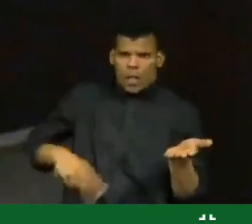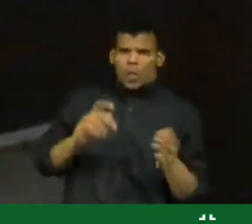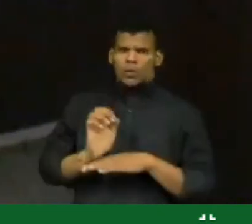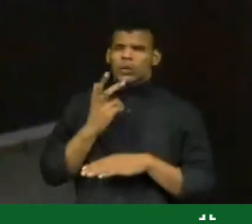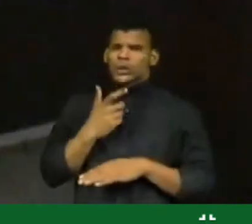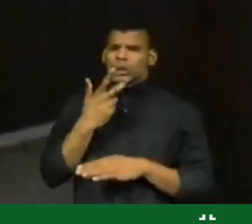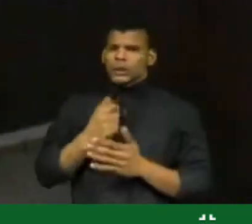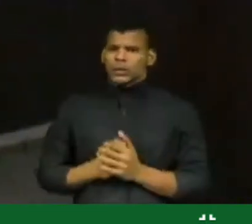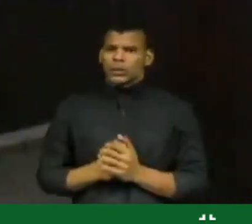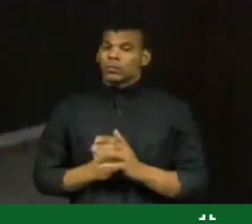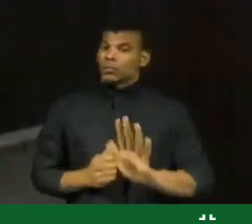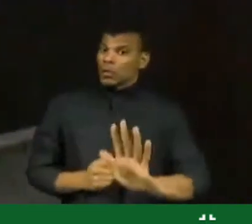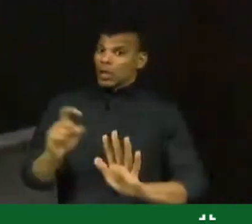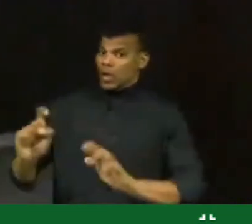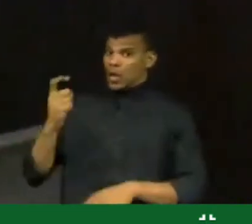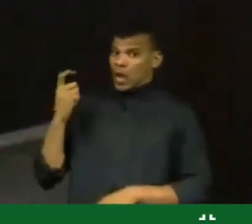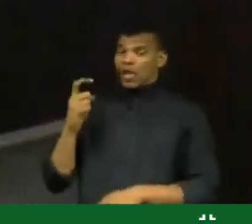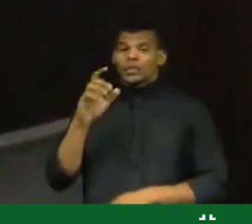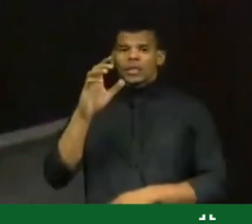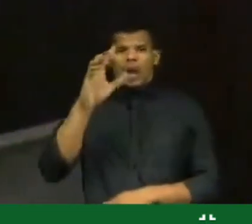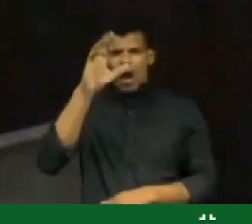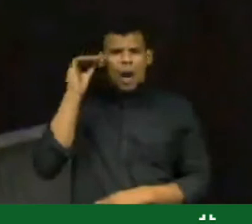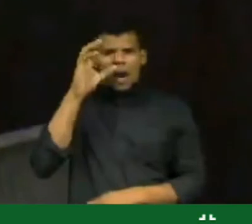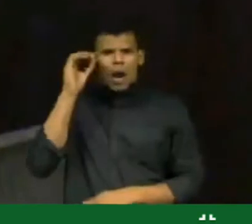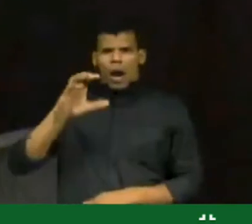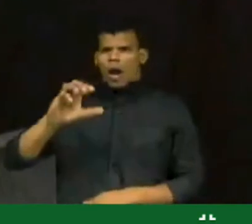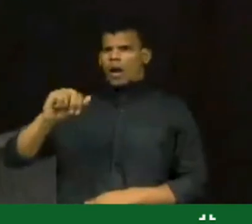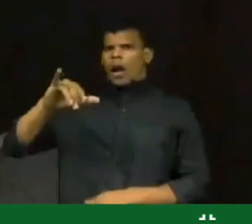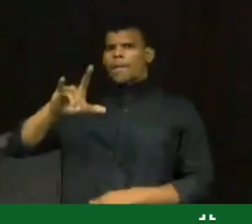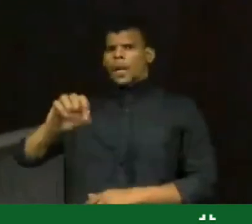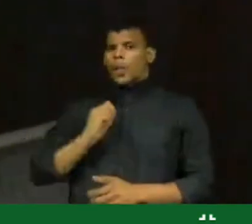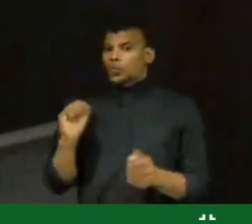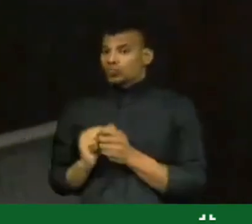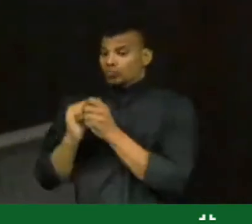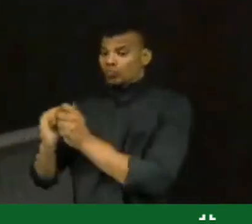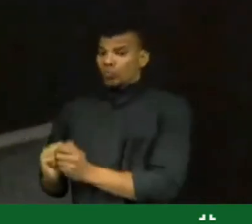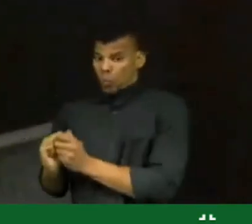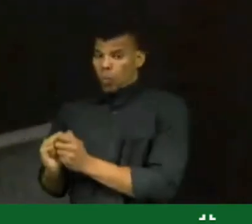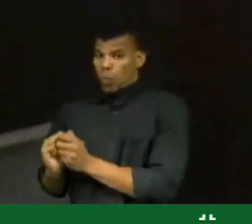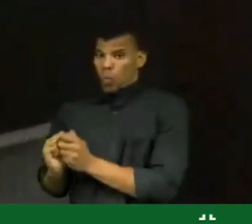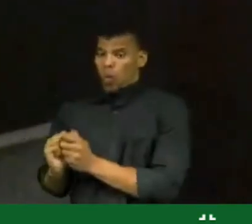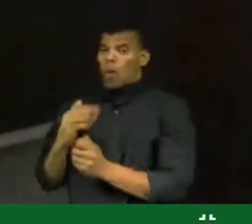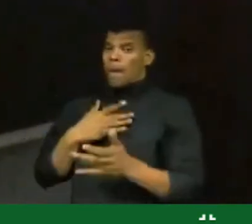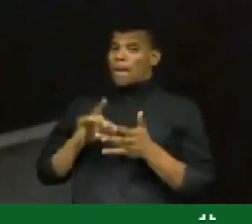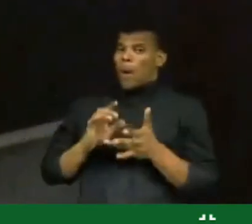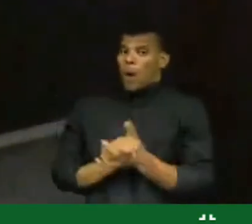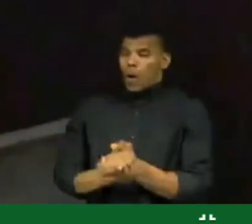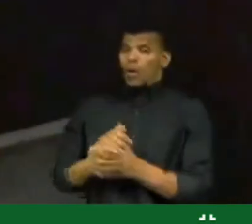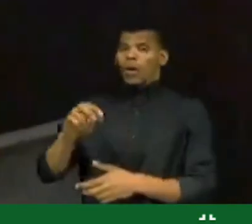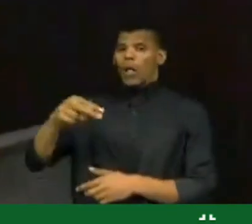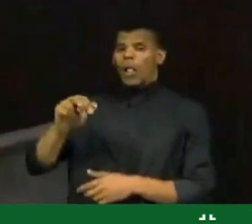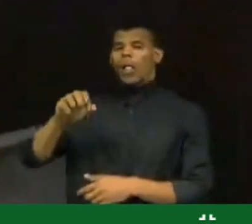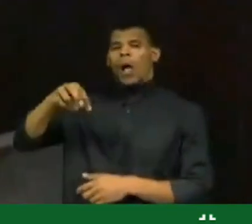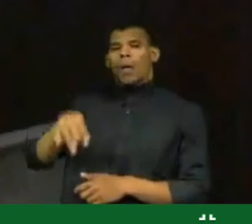do ex-governador Camilo Santana, que ao meu lado e ao lado do meu esposo, o ex-prefeito Naomi